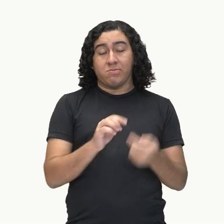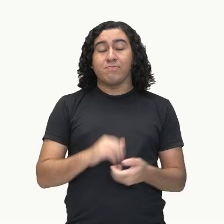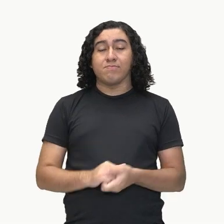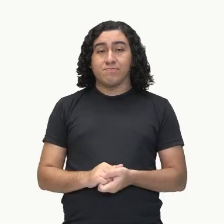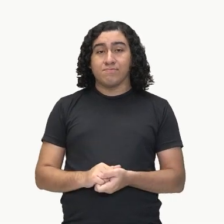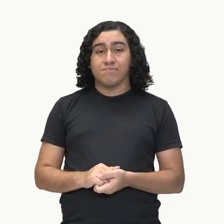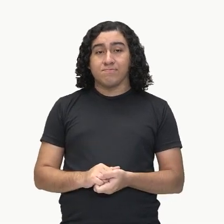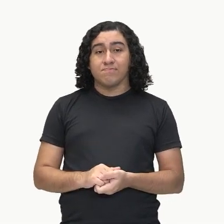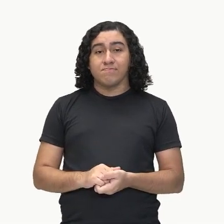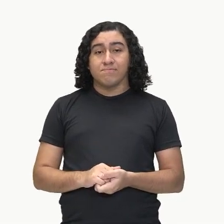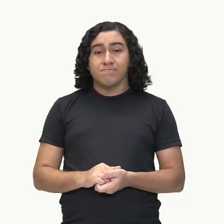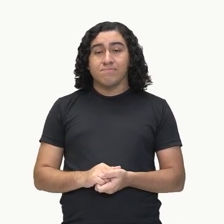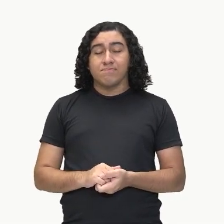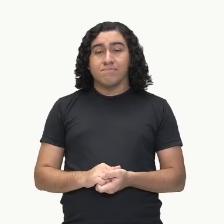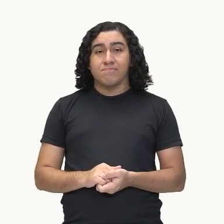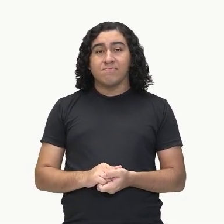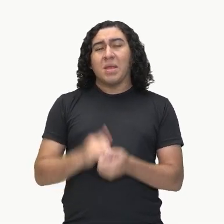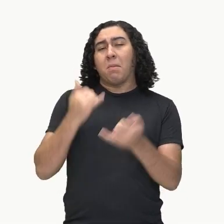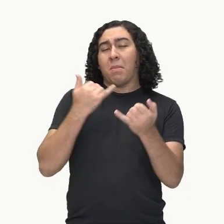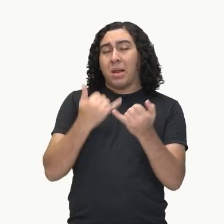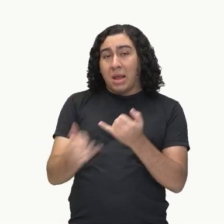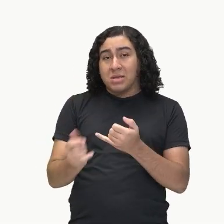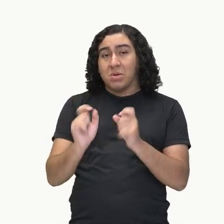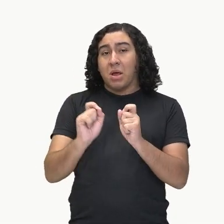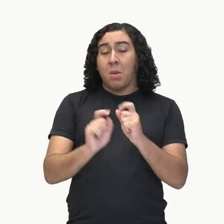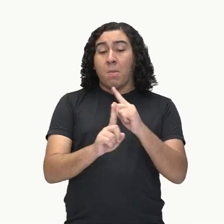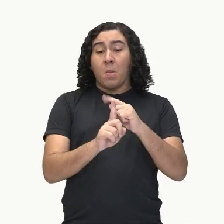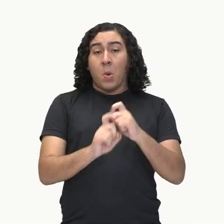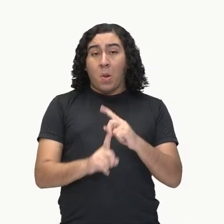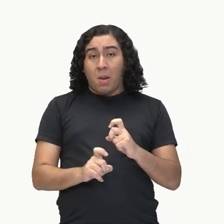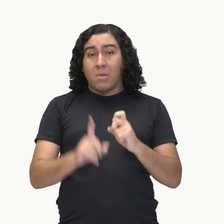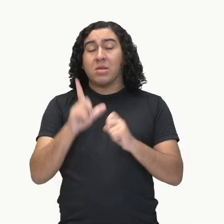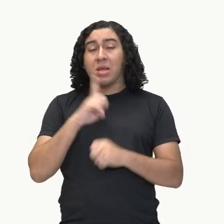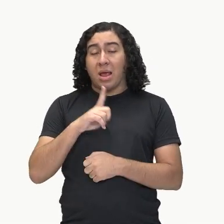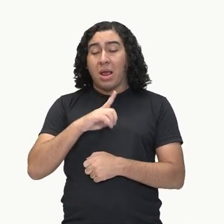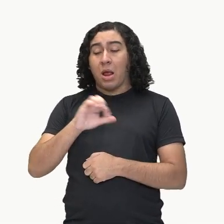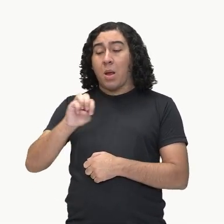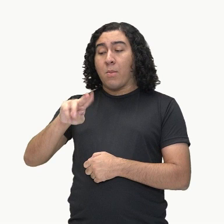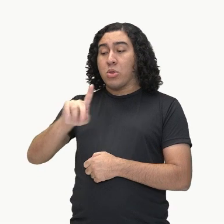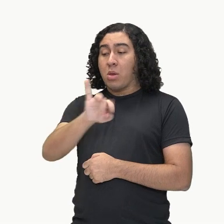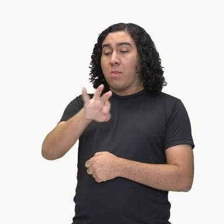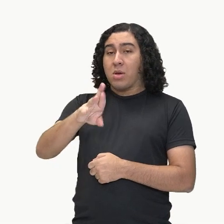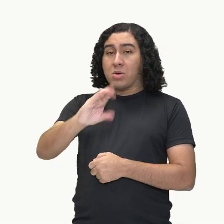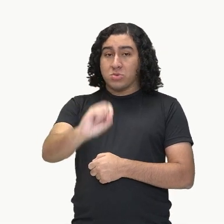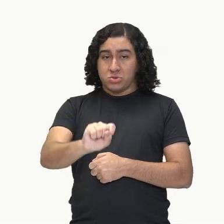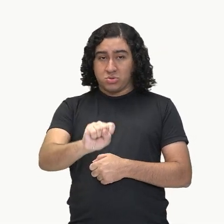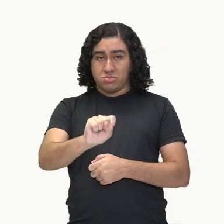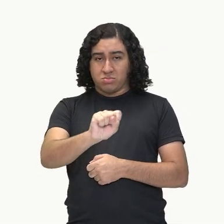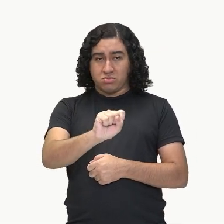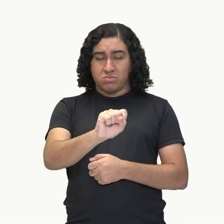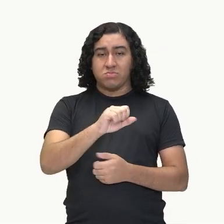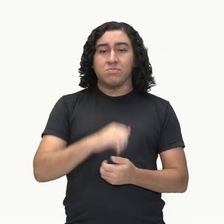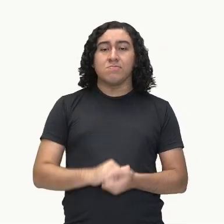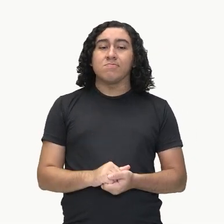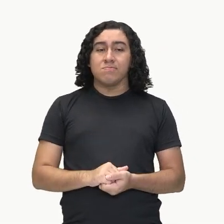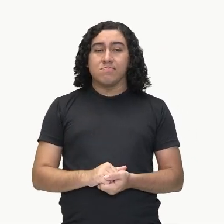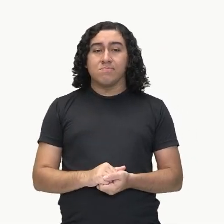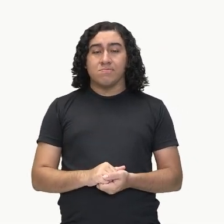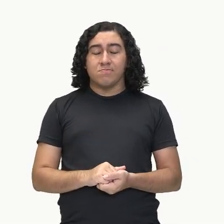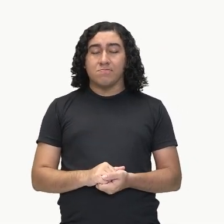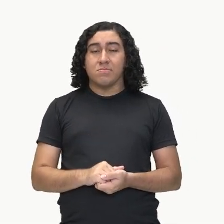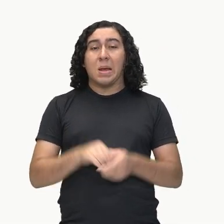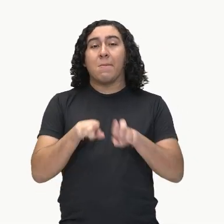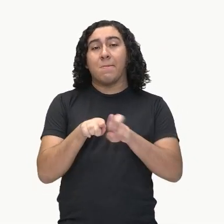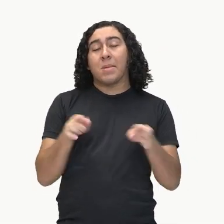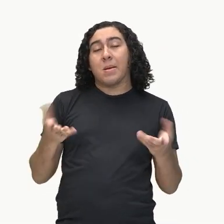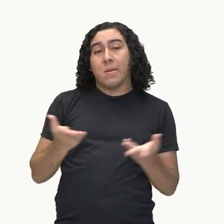processo é semelhante à adição de monômios, não é algo que você já estudou, mas serão considerados agora